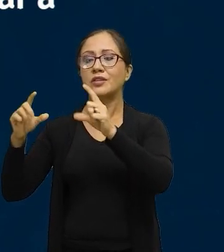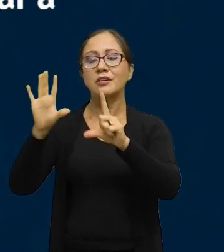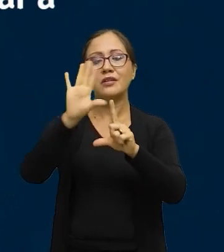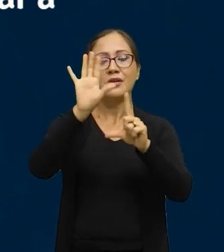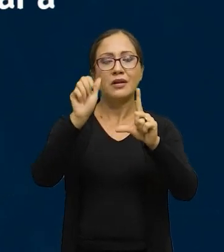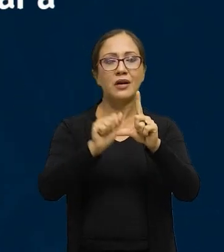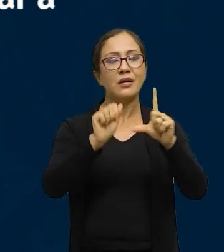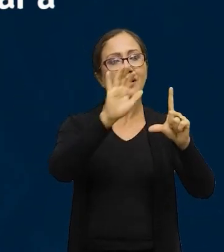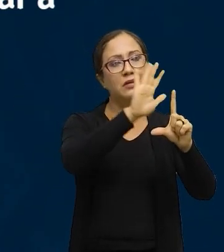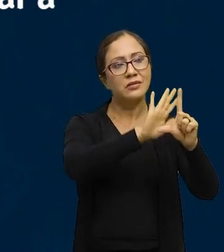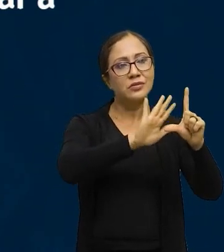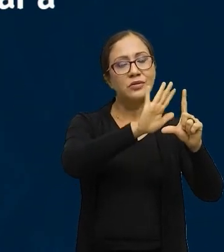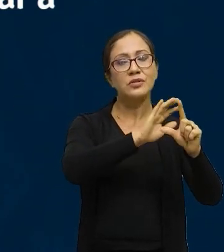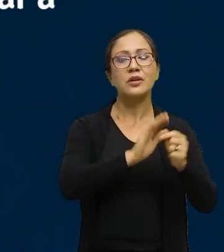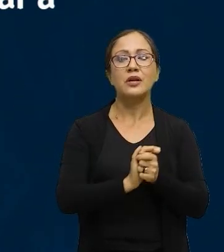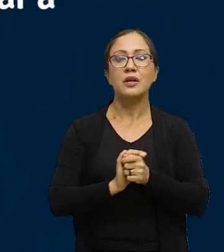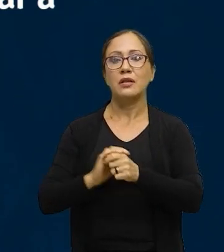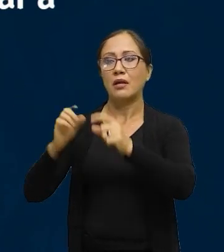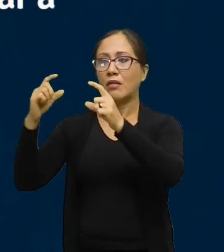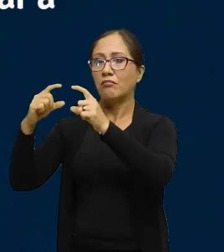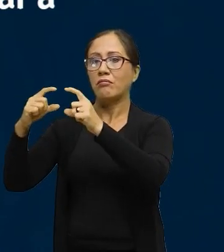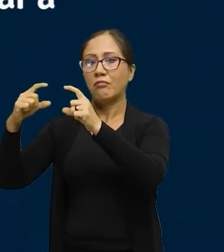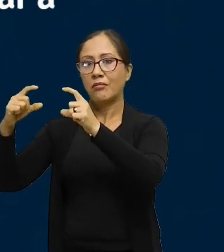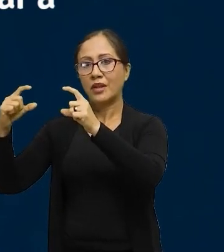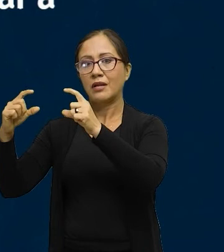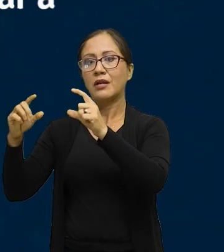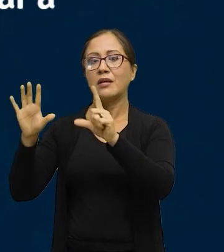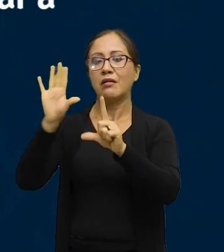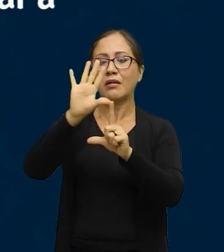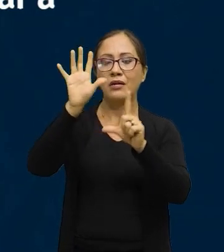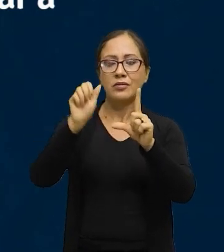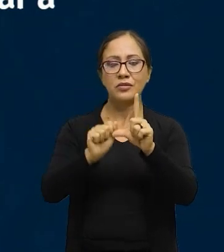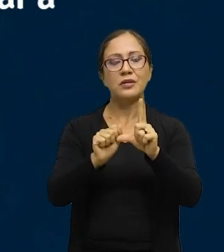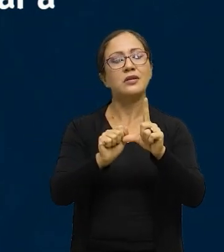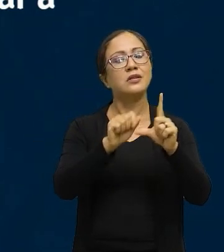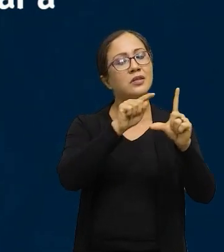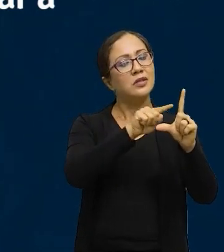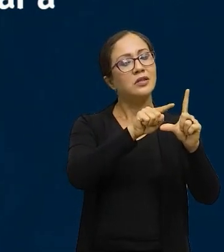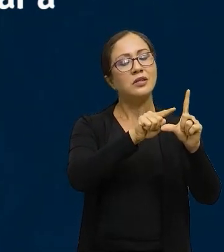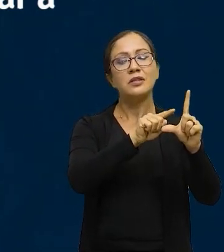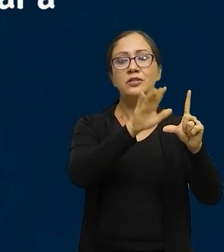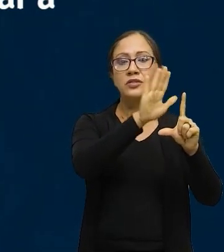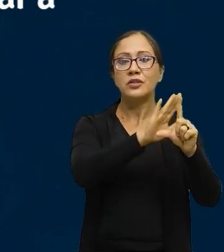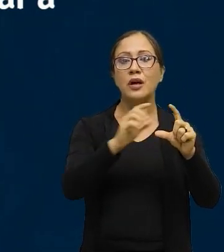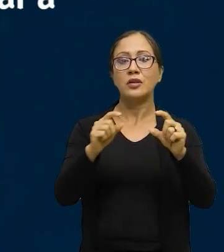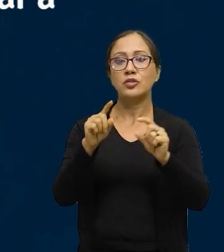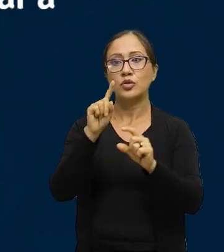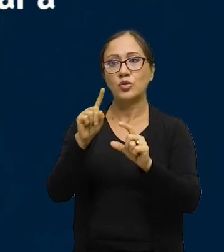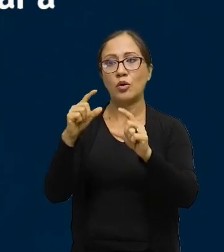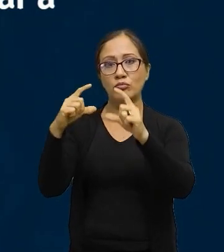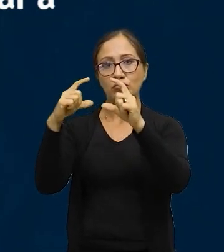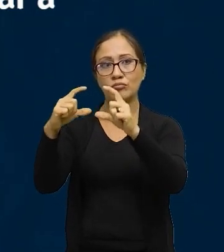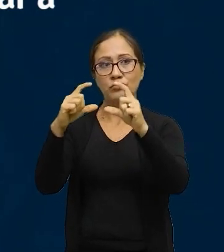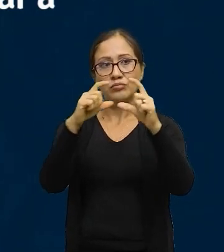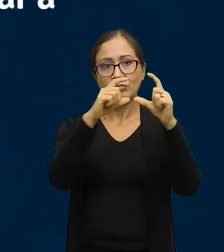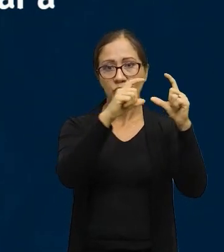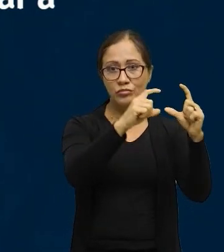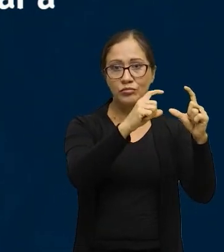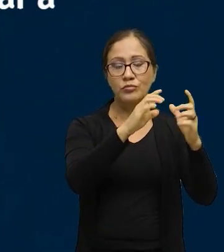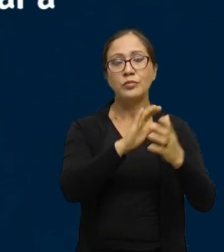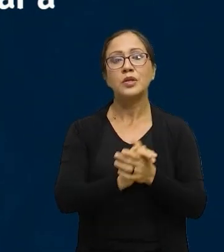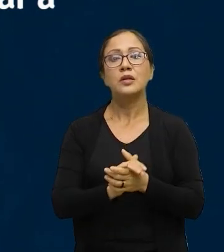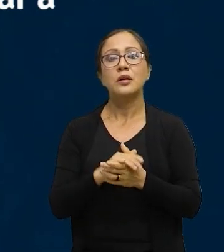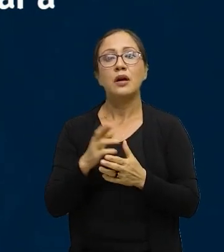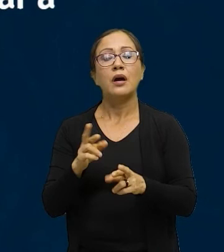charge. Tirinha são vários frames, cartoon e charge só um frame. Então só isso de diferença, né?